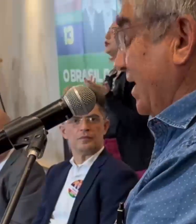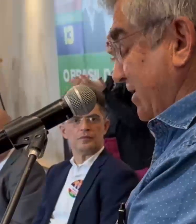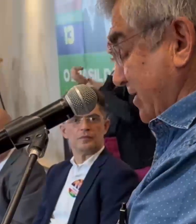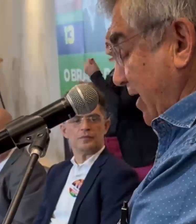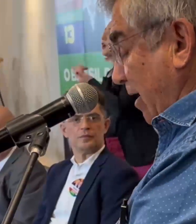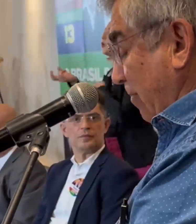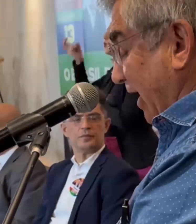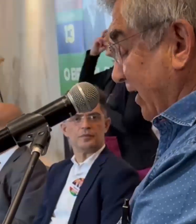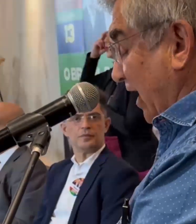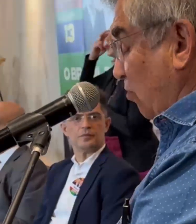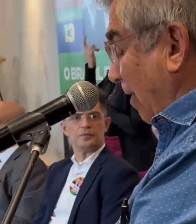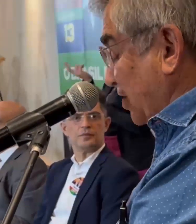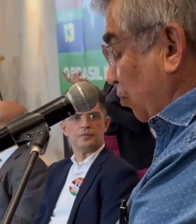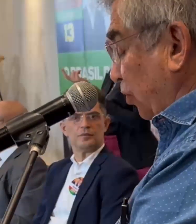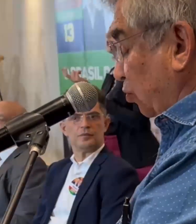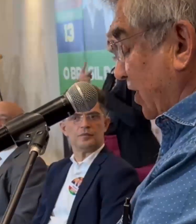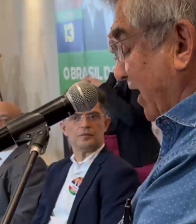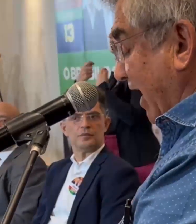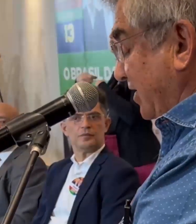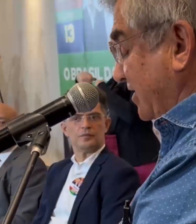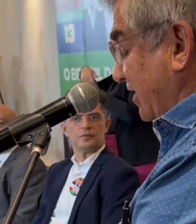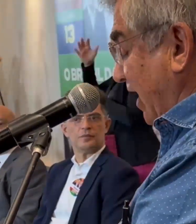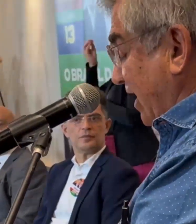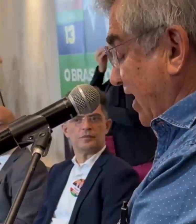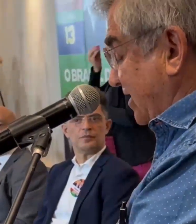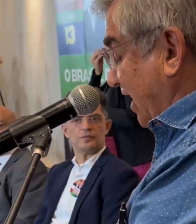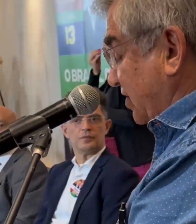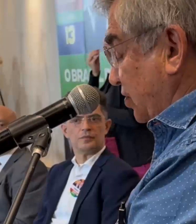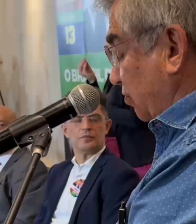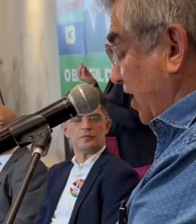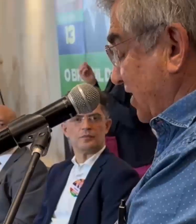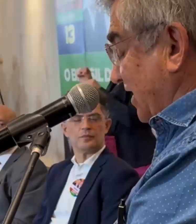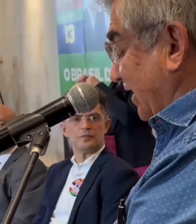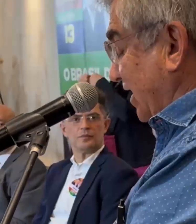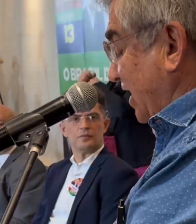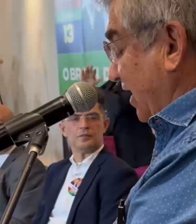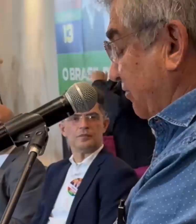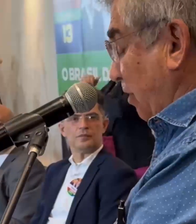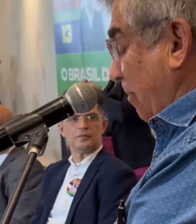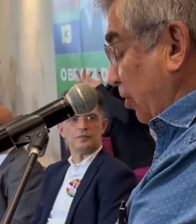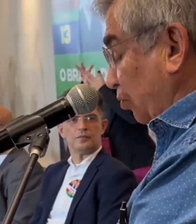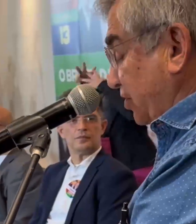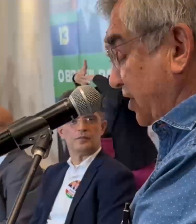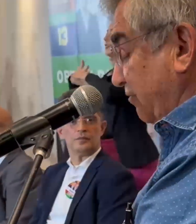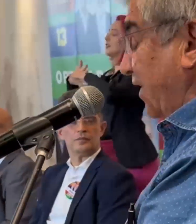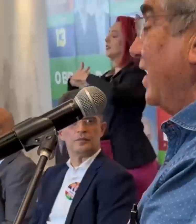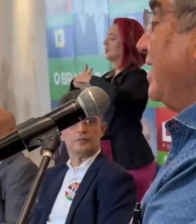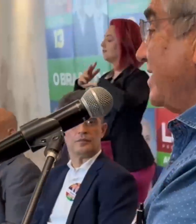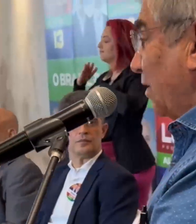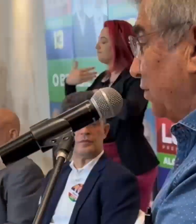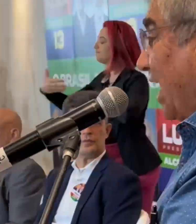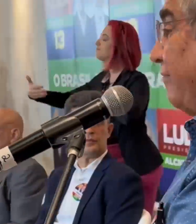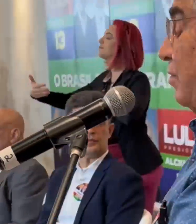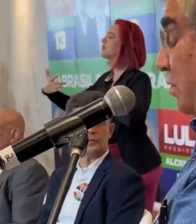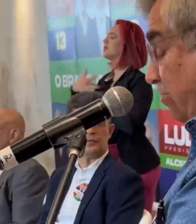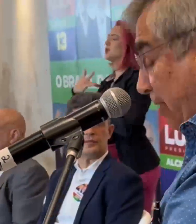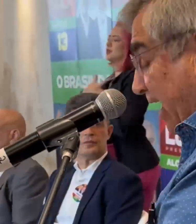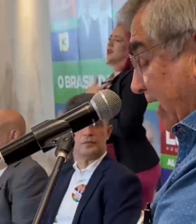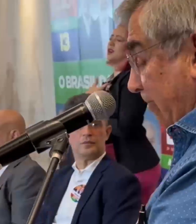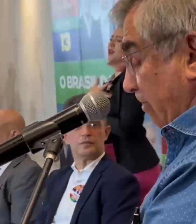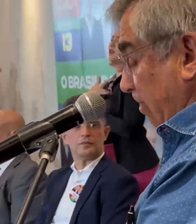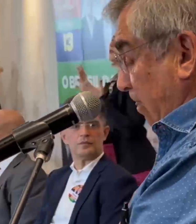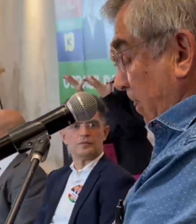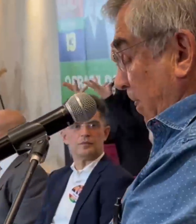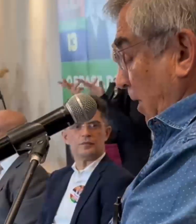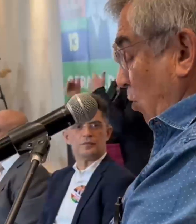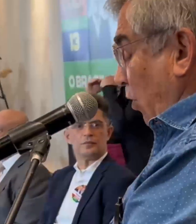culturais para que tenham mais oportunidades e exerçam Cidadania de forma produtiva saudável e